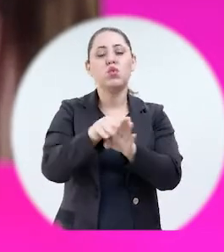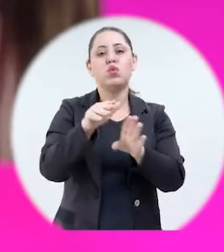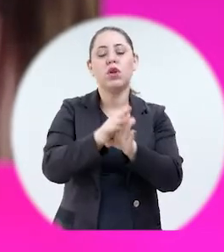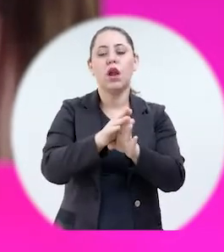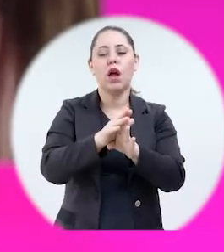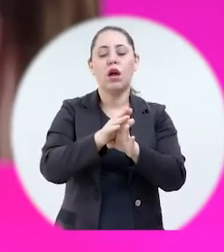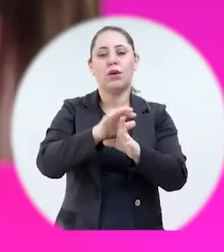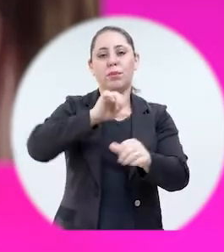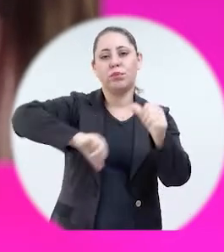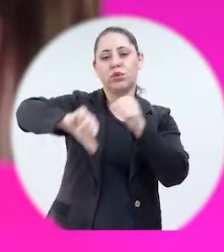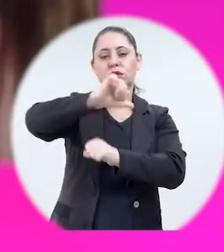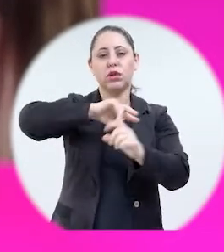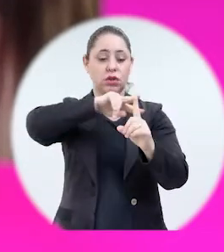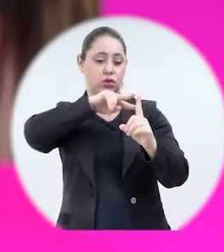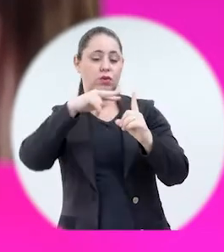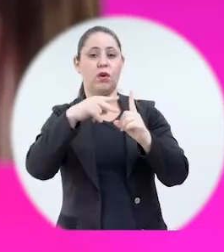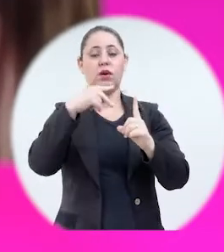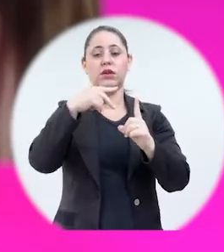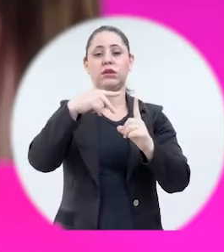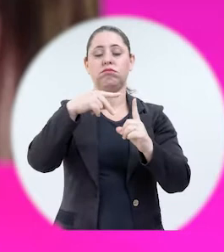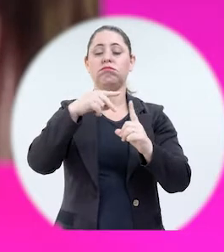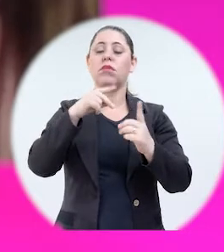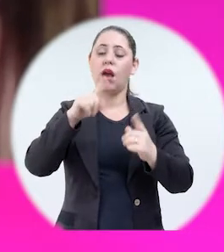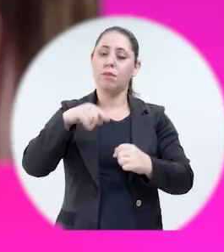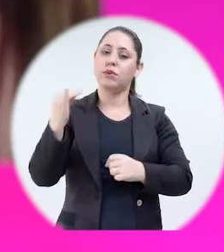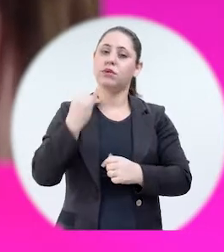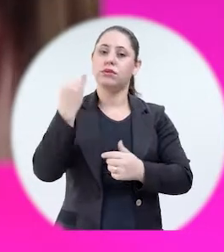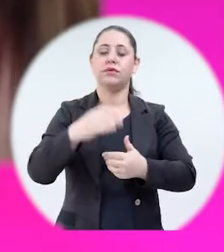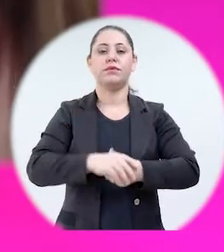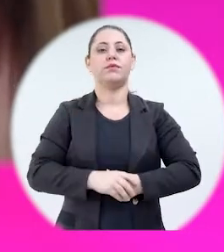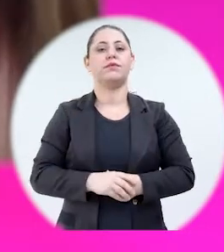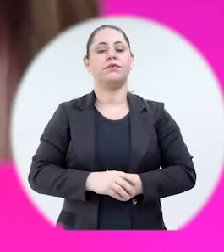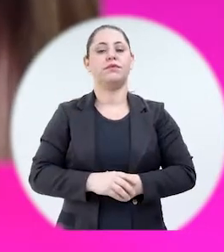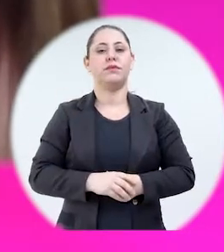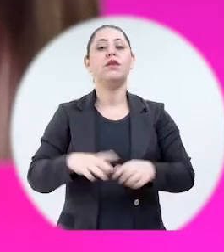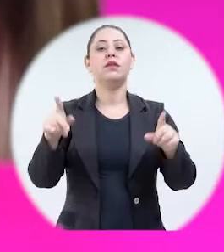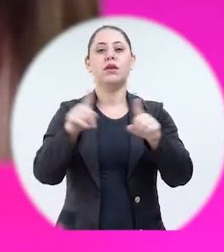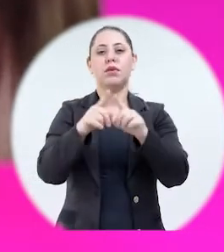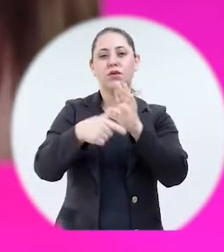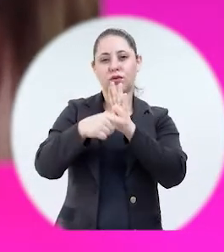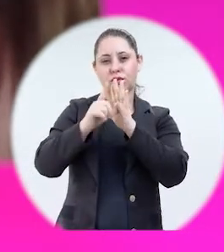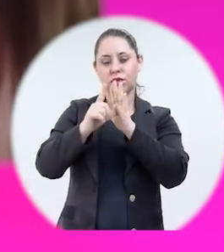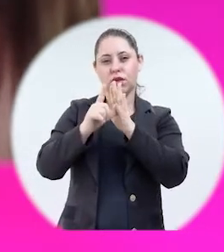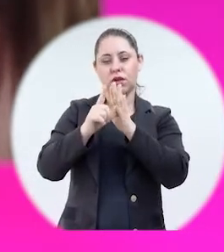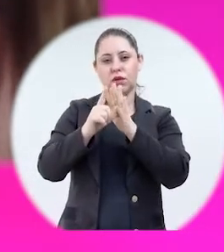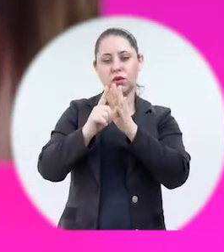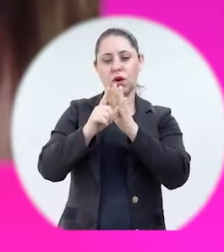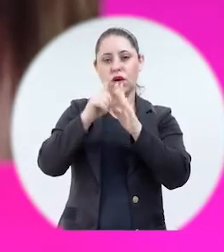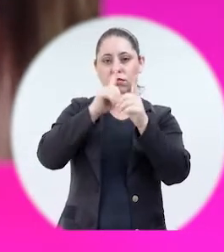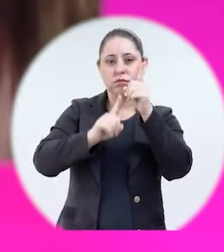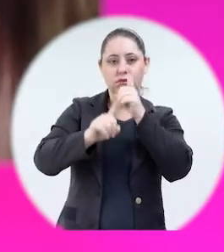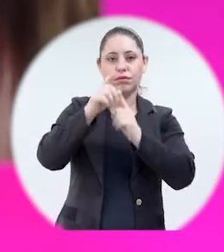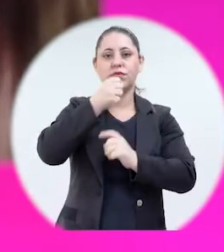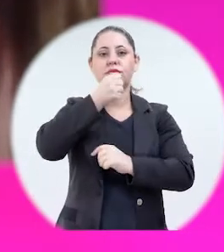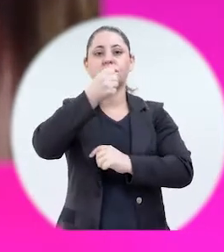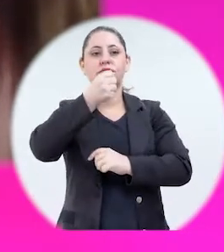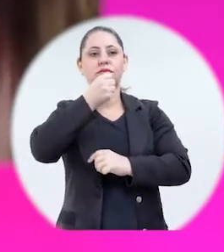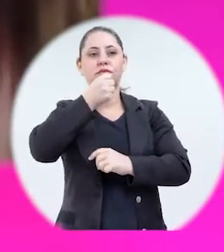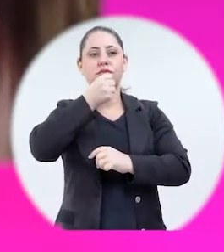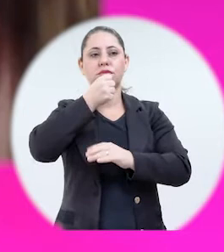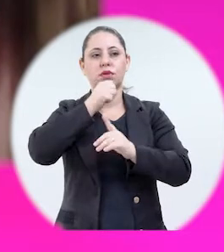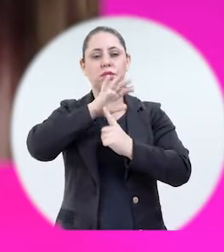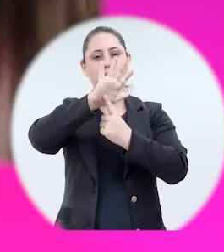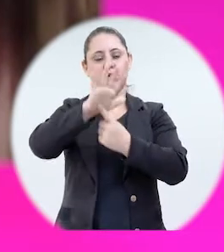de mudança de perspectiva mesmo, senão não vai adiantar. Sim, e até voltando um pouquinho na reportagem que a gente